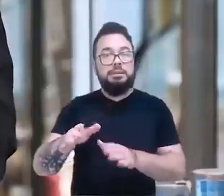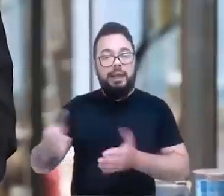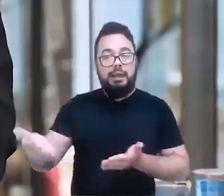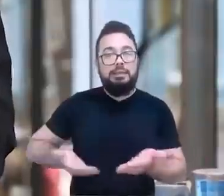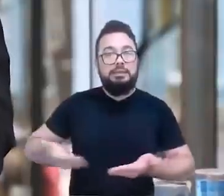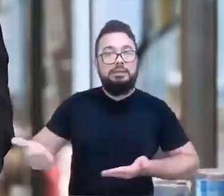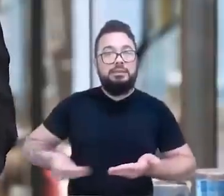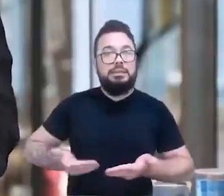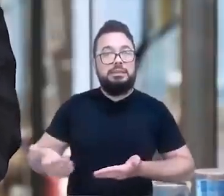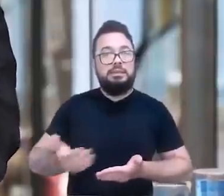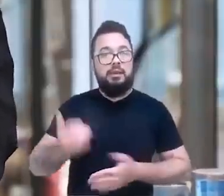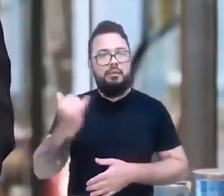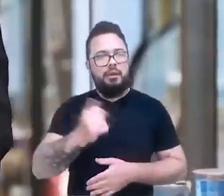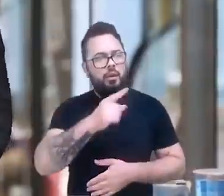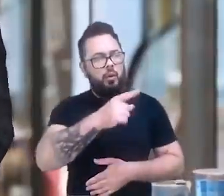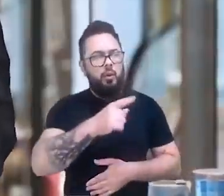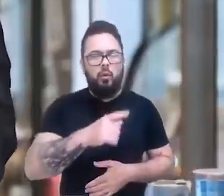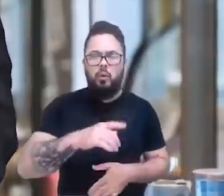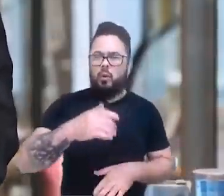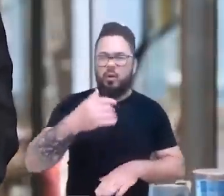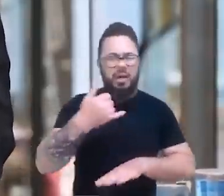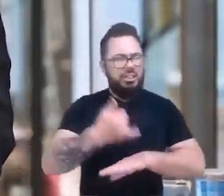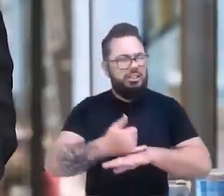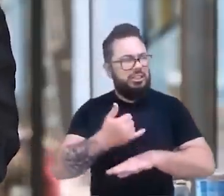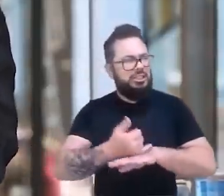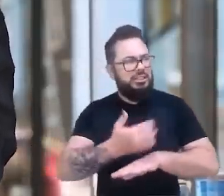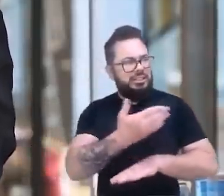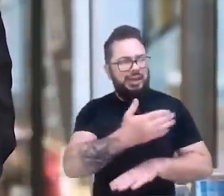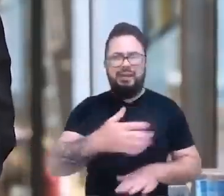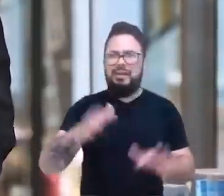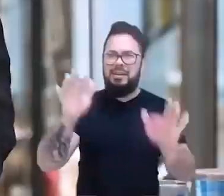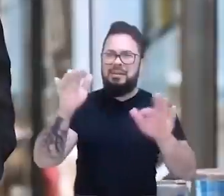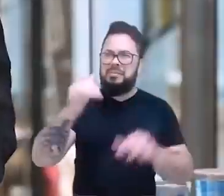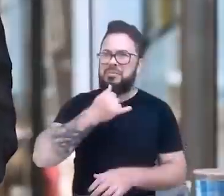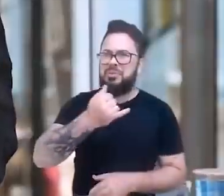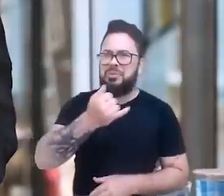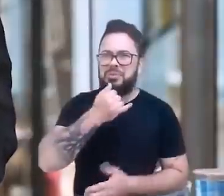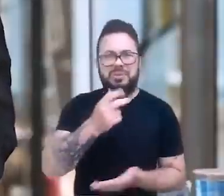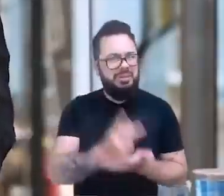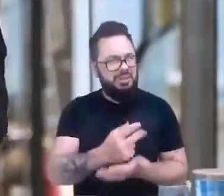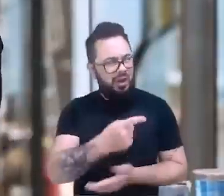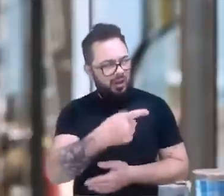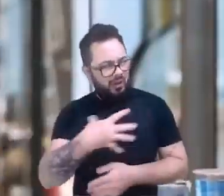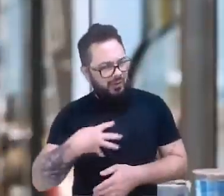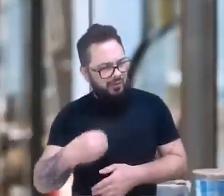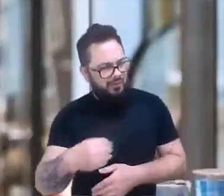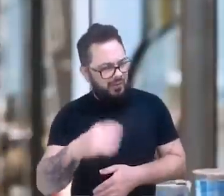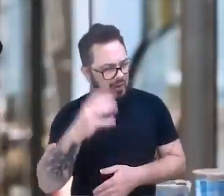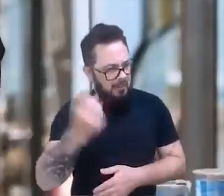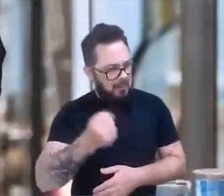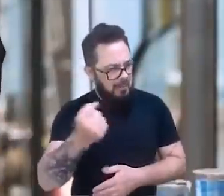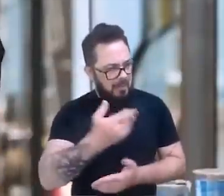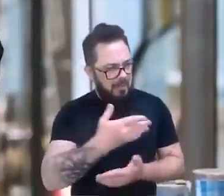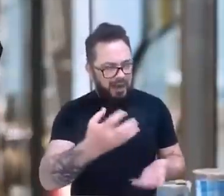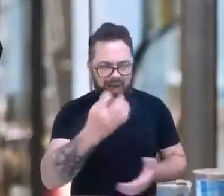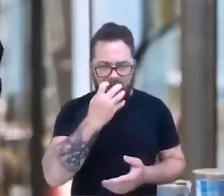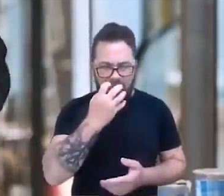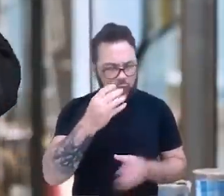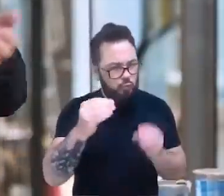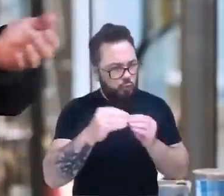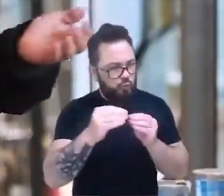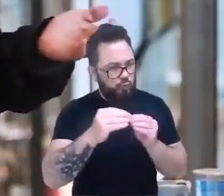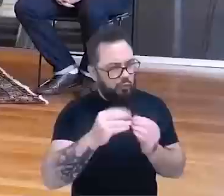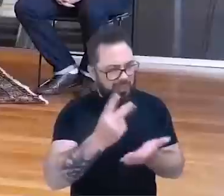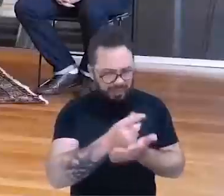dó dessa mulher essa mulher vive feliz essa mulher olha as crianças tudo branca e beija esse cachorro é